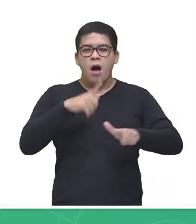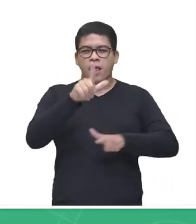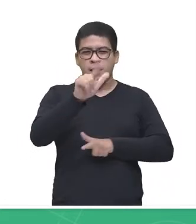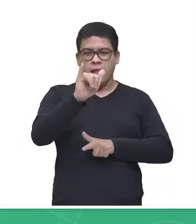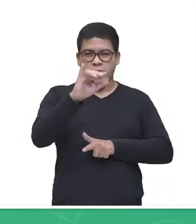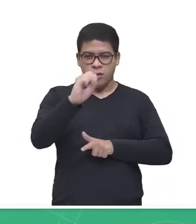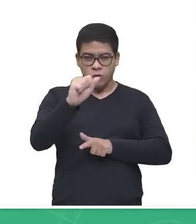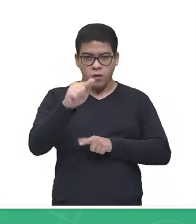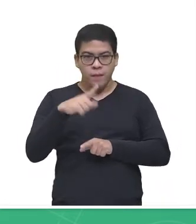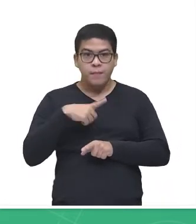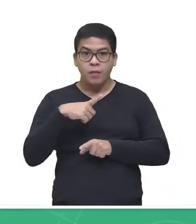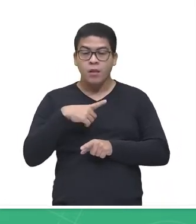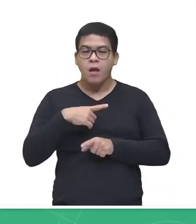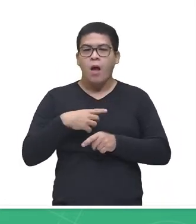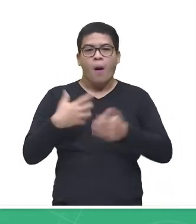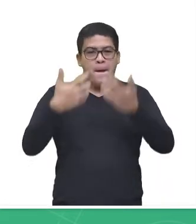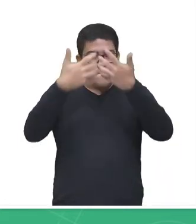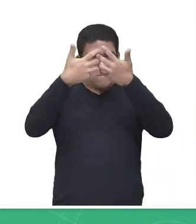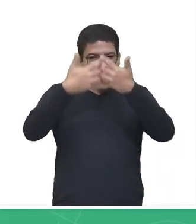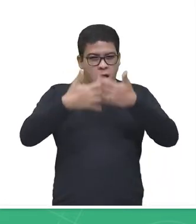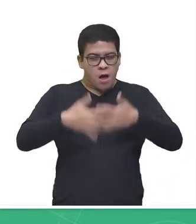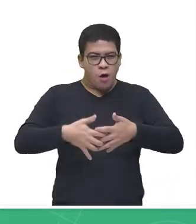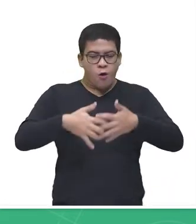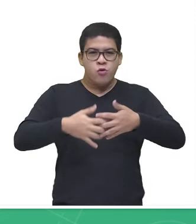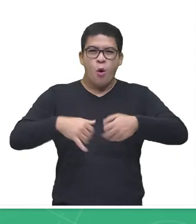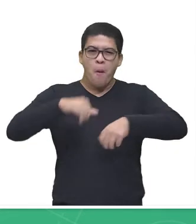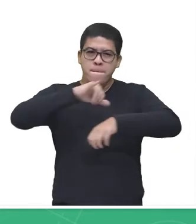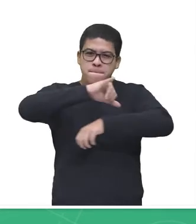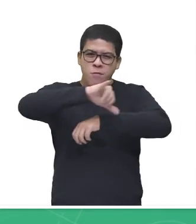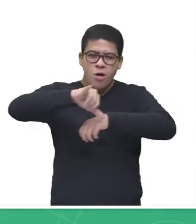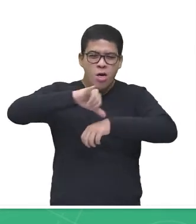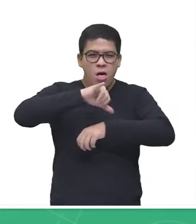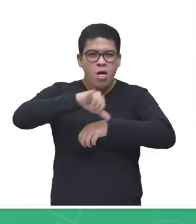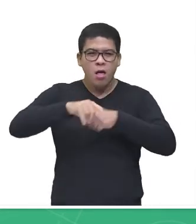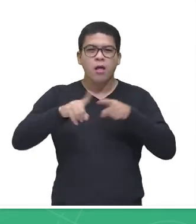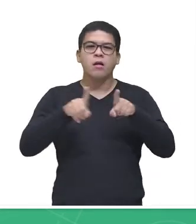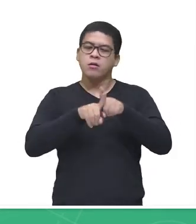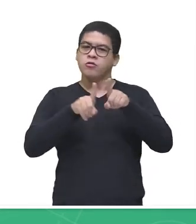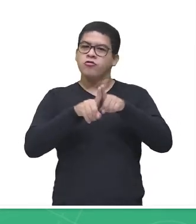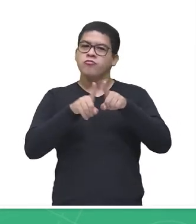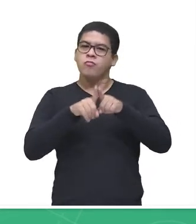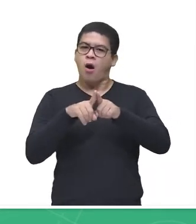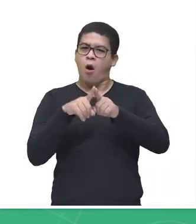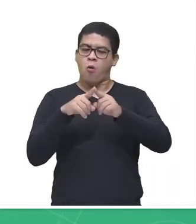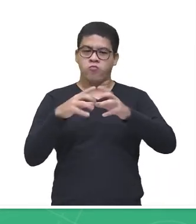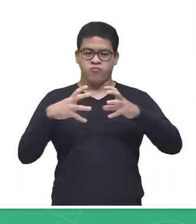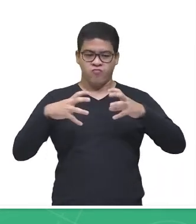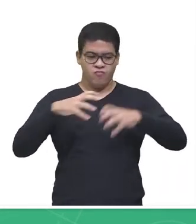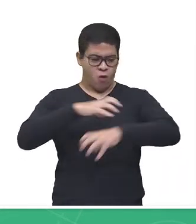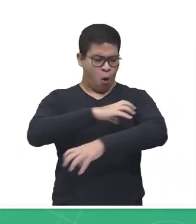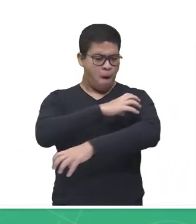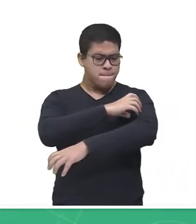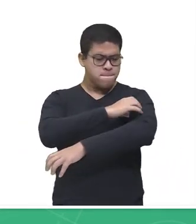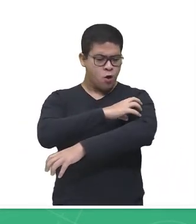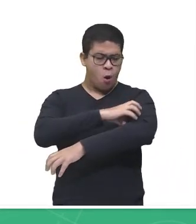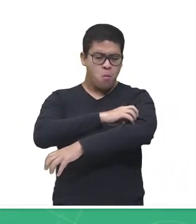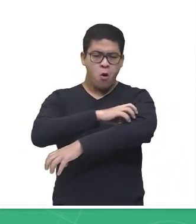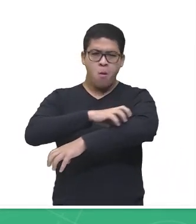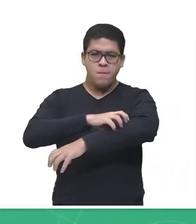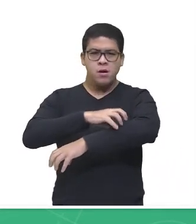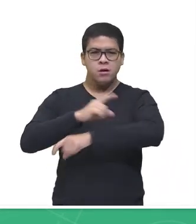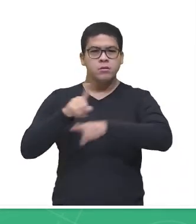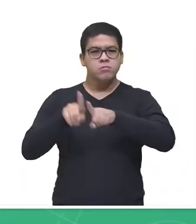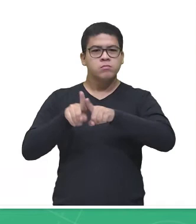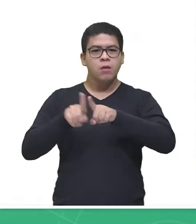lipídios, contração muscular, liberação de glicose e desintoxicação das células.